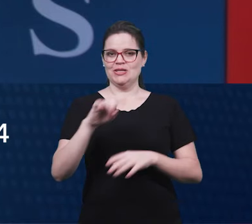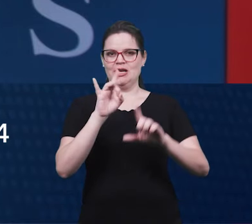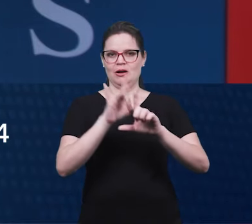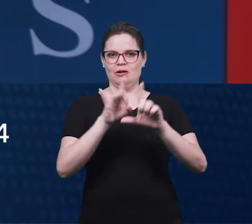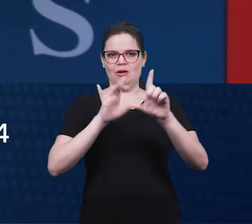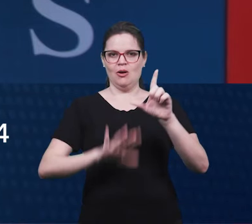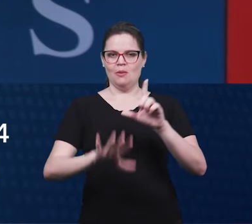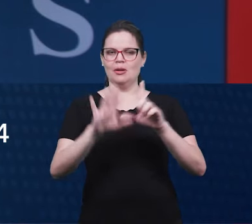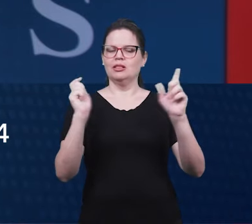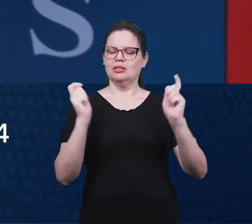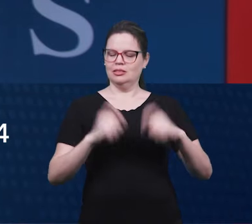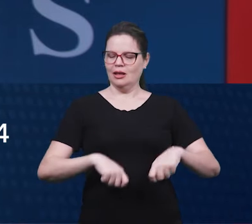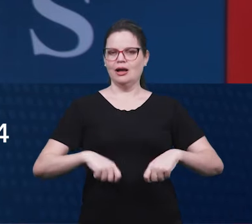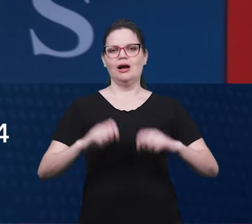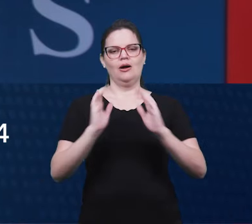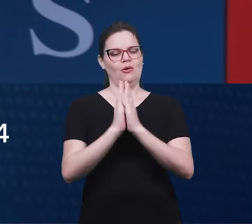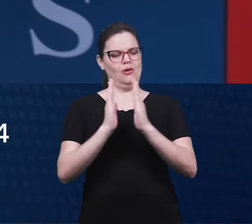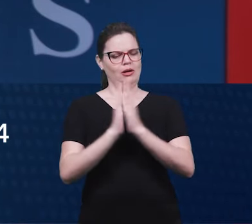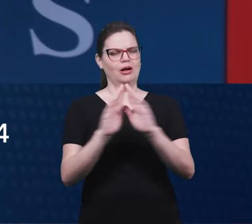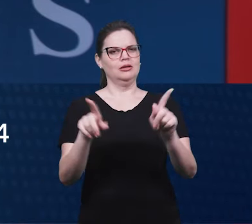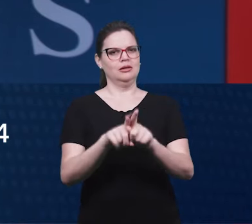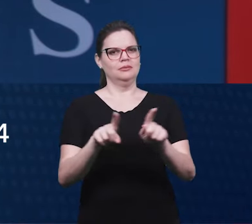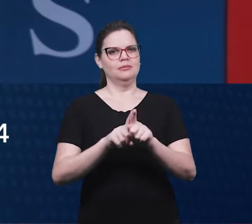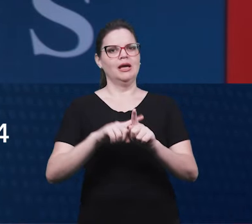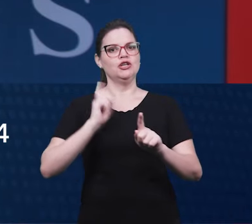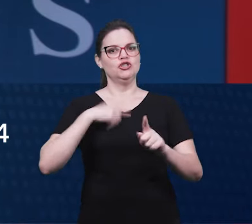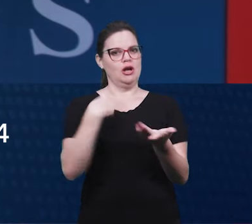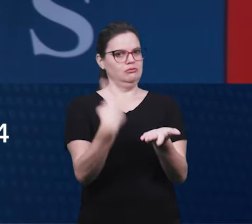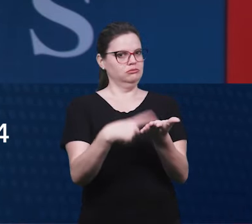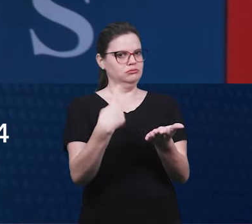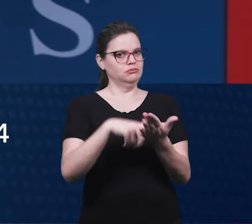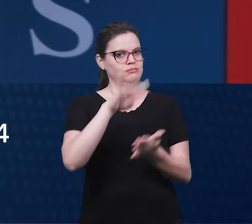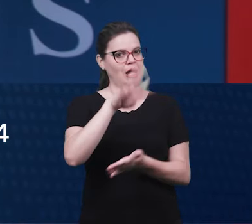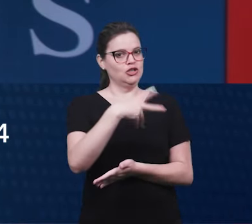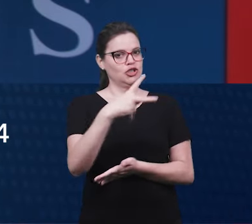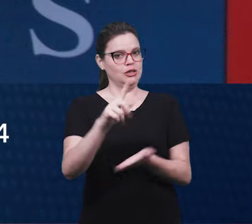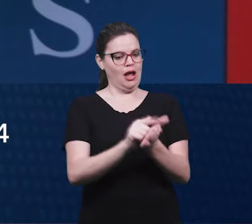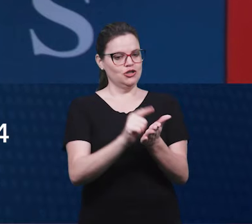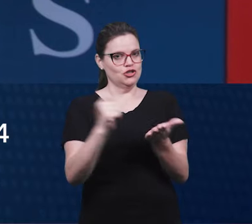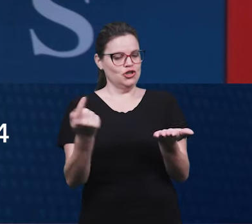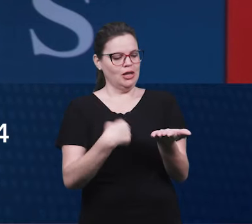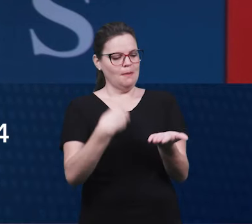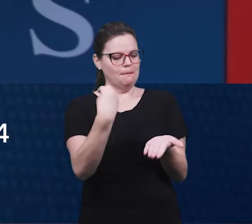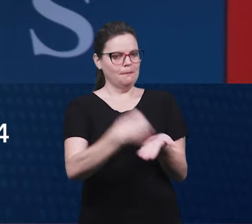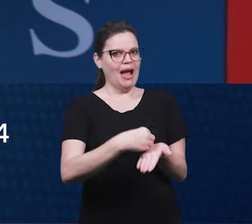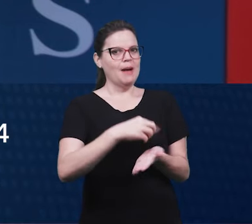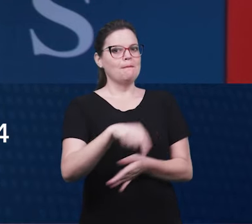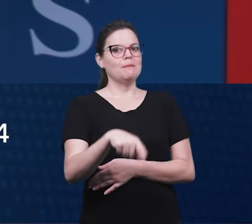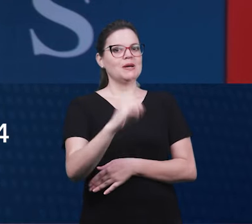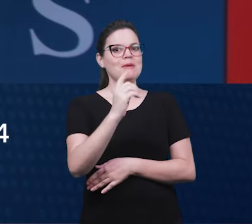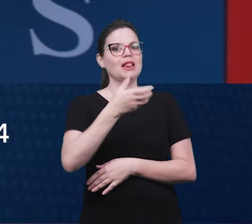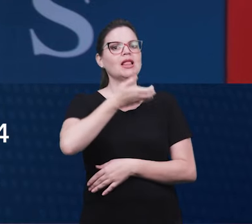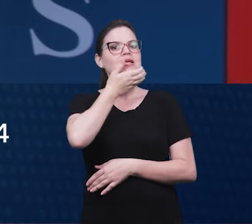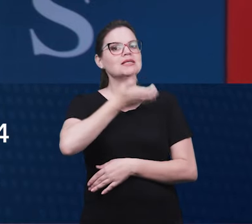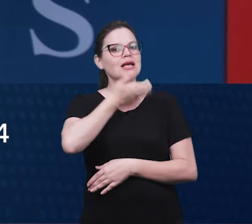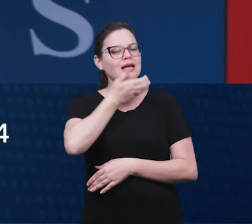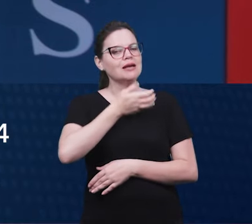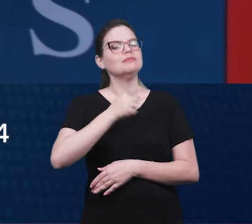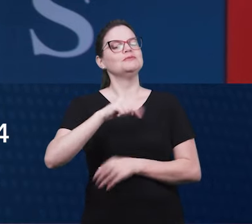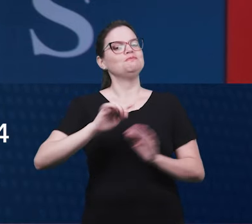compartilhar esse link que você possa orar já marca na sua agenda de primeiro de dezembro hein primeiro de dezembro Trombetas e